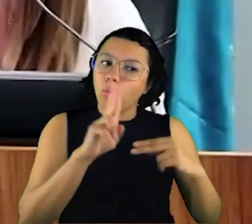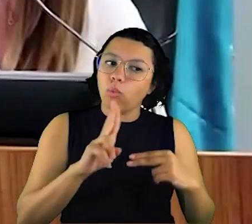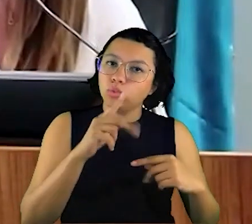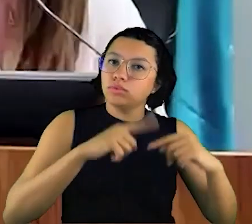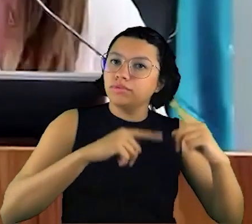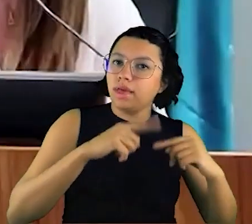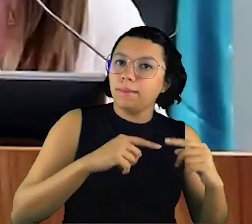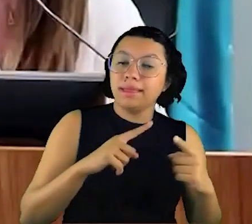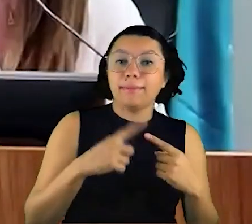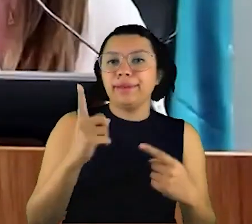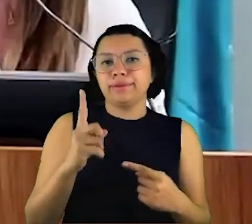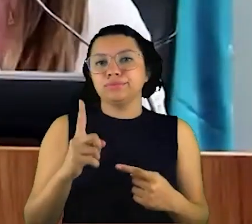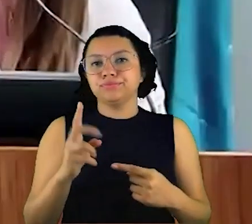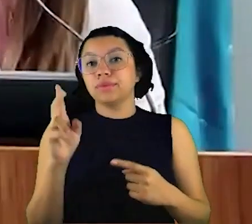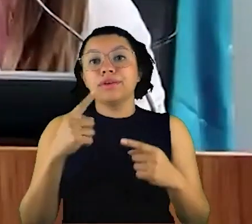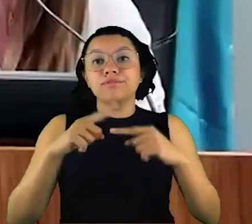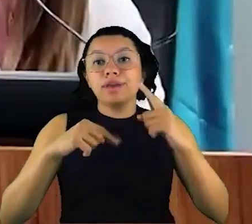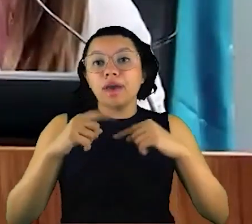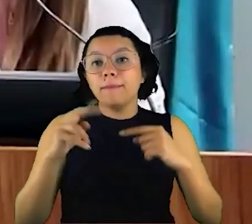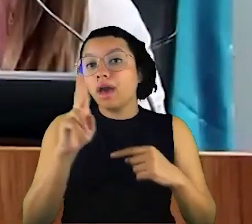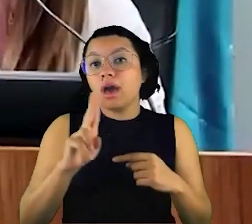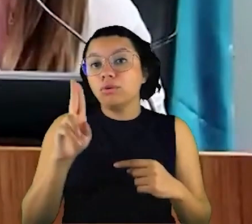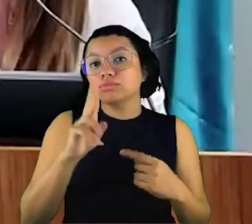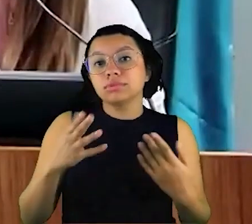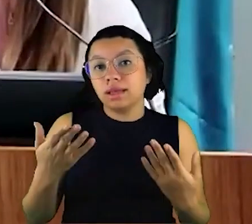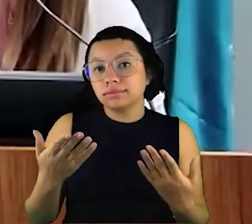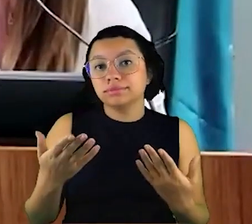é usada para